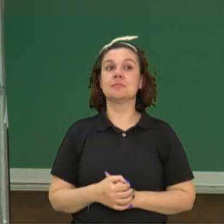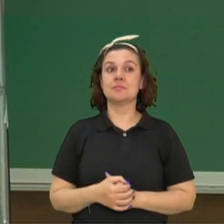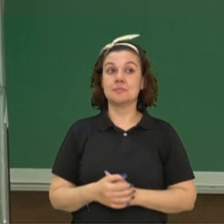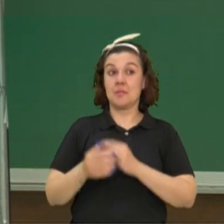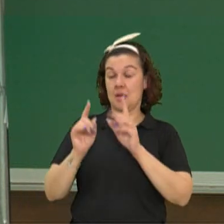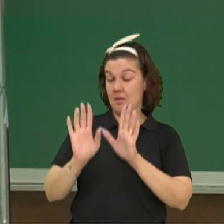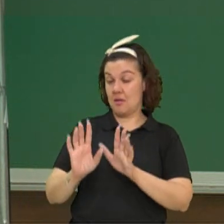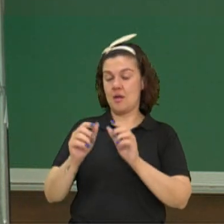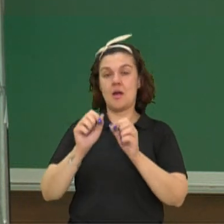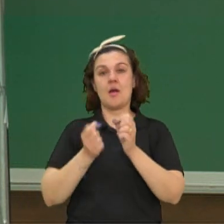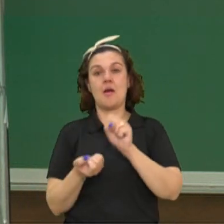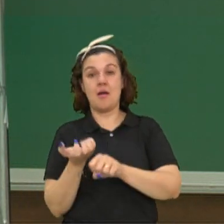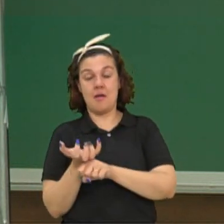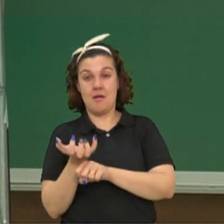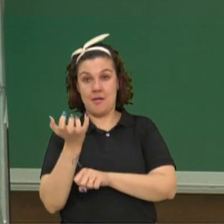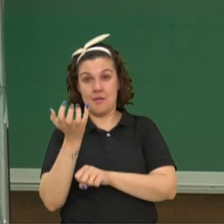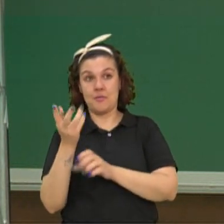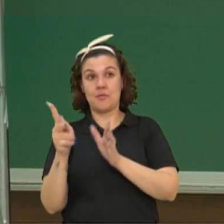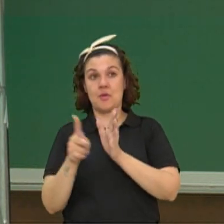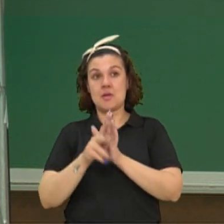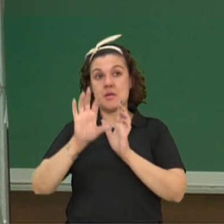mas a energia liberada foi para